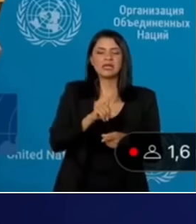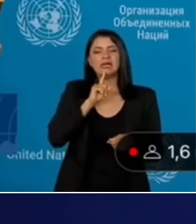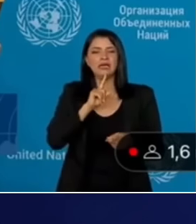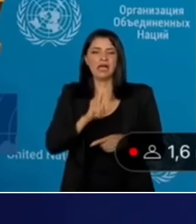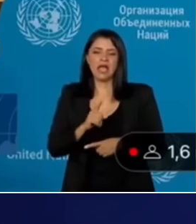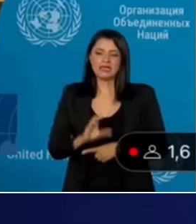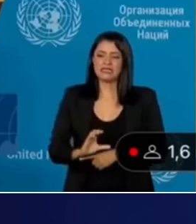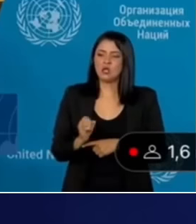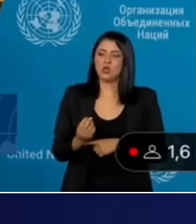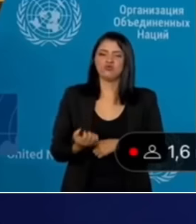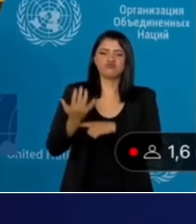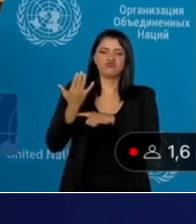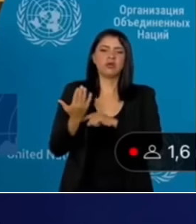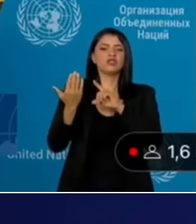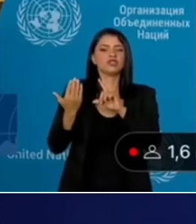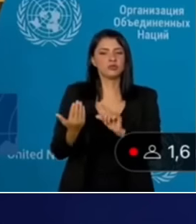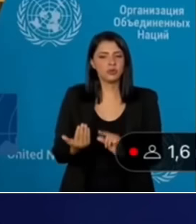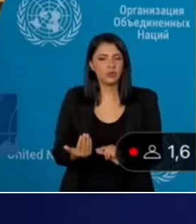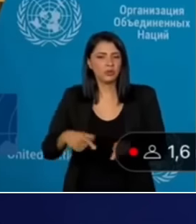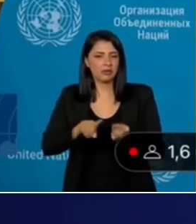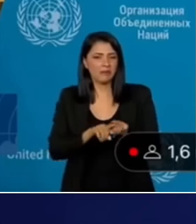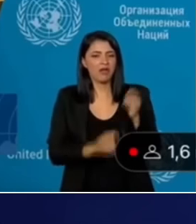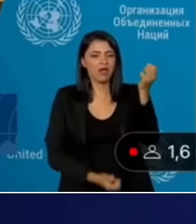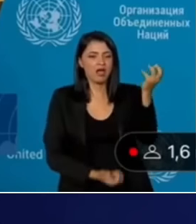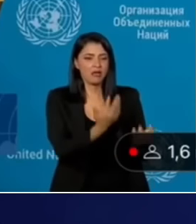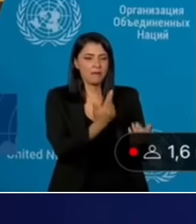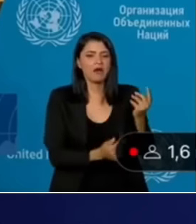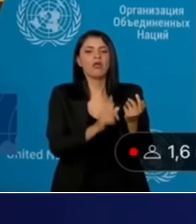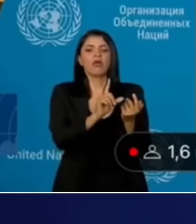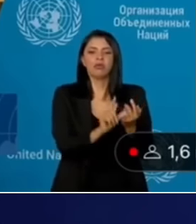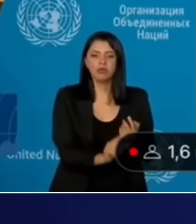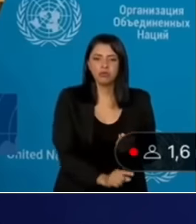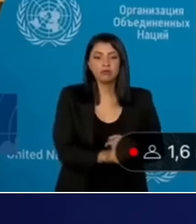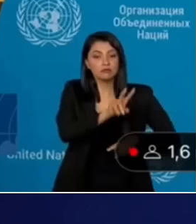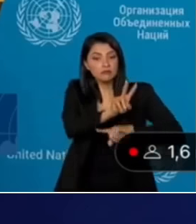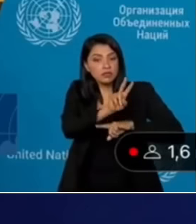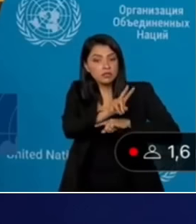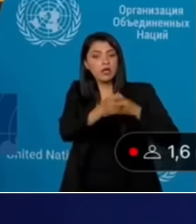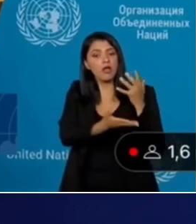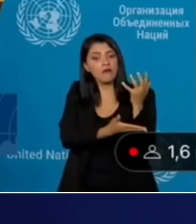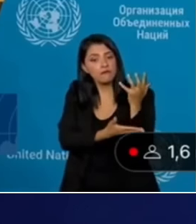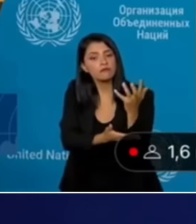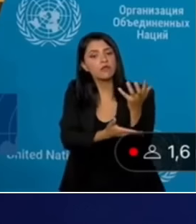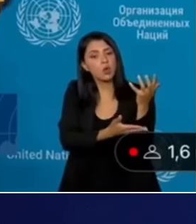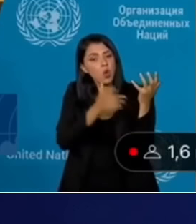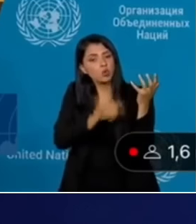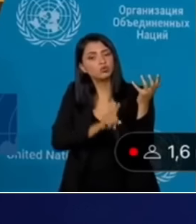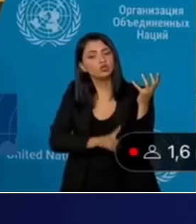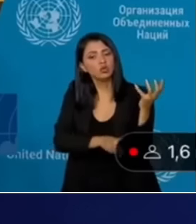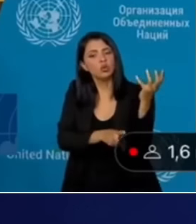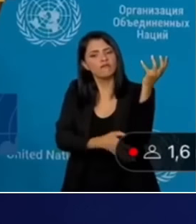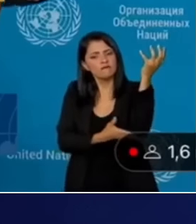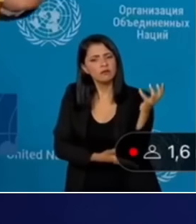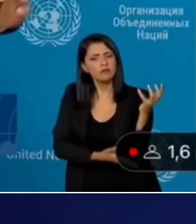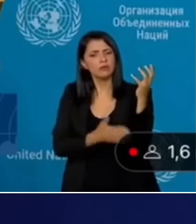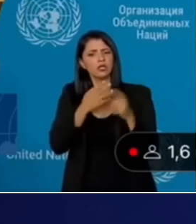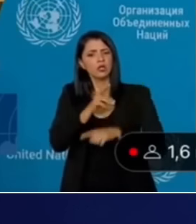efeito estufa para ver se a gente diminui as queimada para ver se a gente preserva as Floresta para ver se a gente cuida da água e de outro